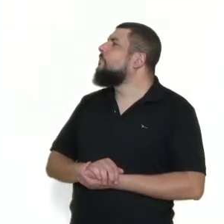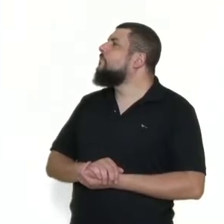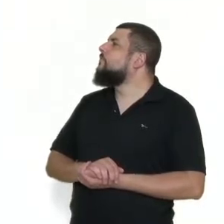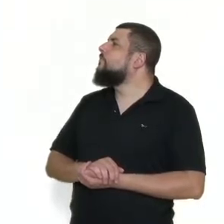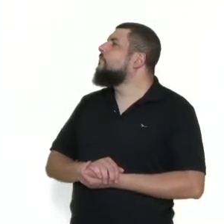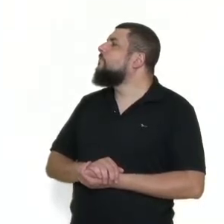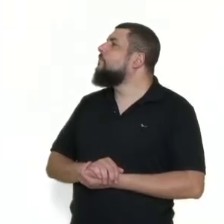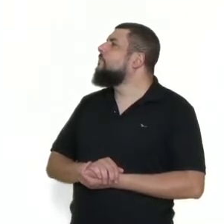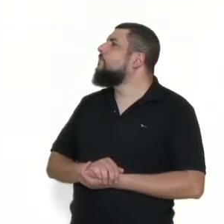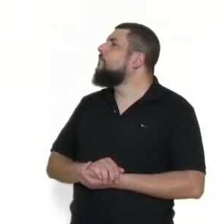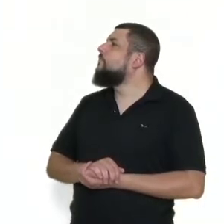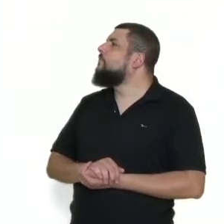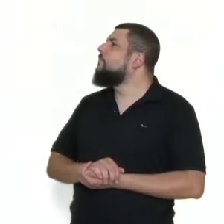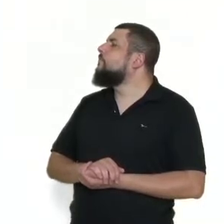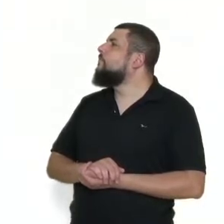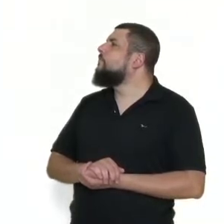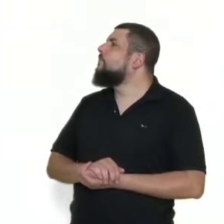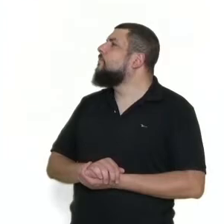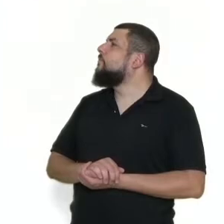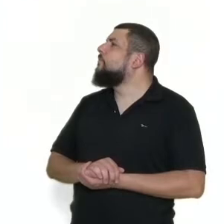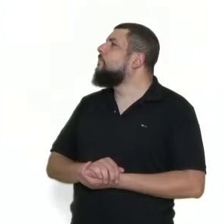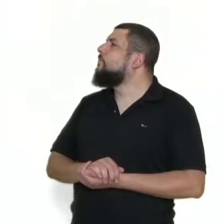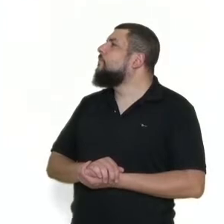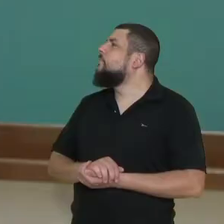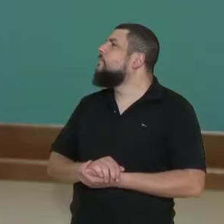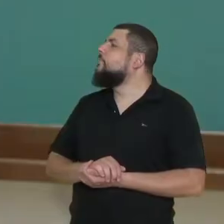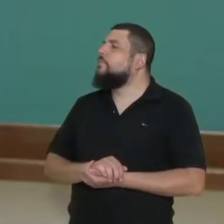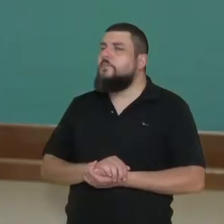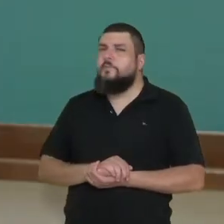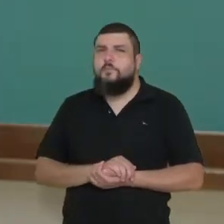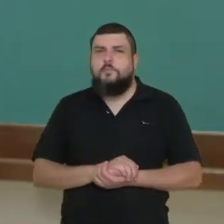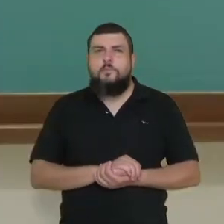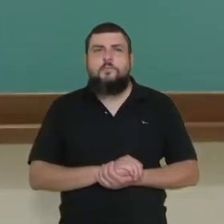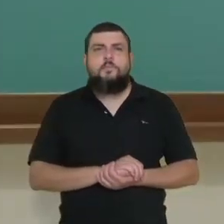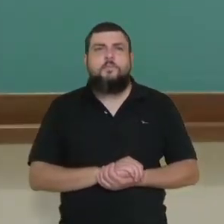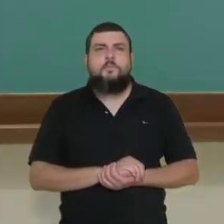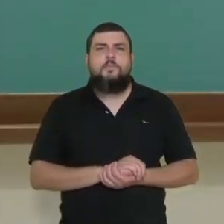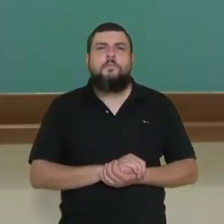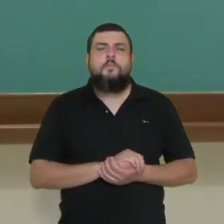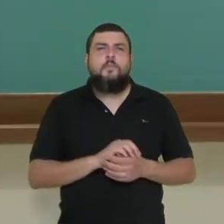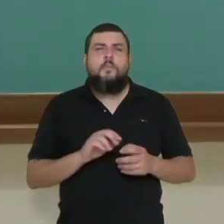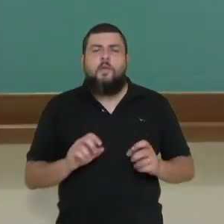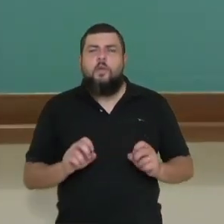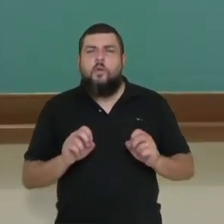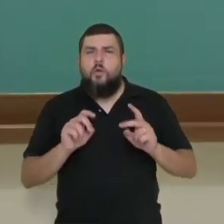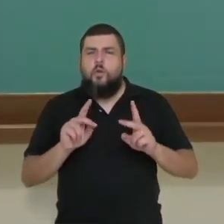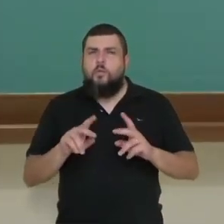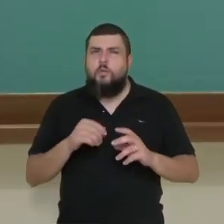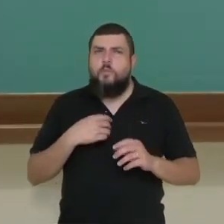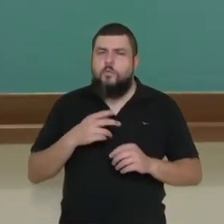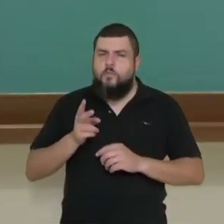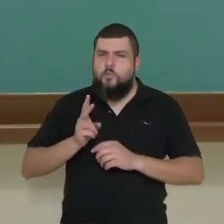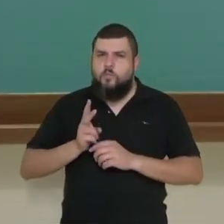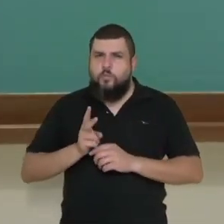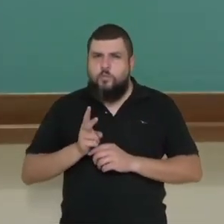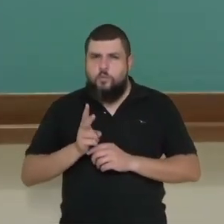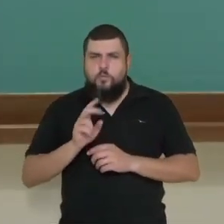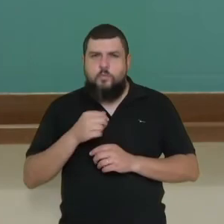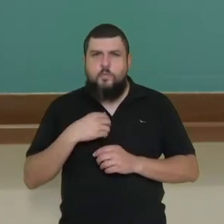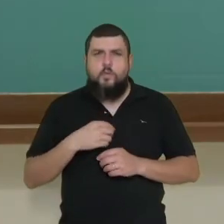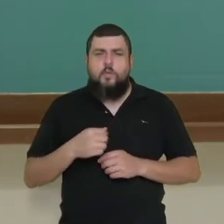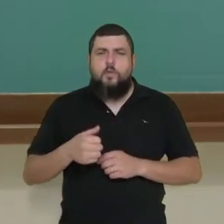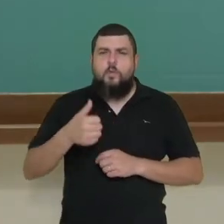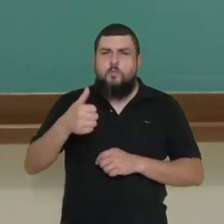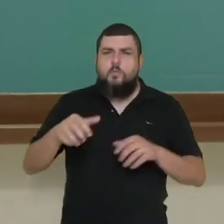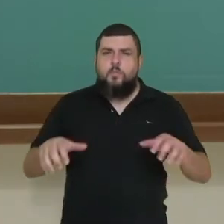tropicais. H, florestas tropicais também. E I, chaparral. Ok? Então, continuando aqui, vamos a um primeiro bioma que a gente vai